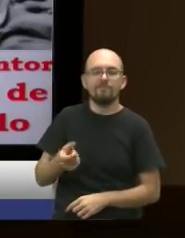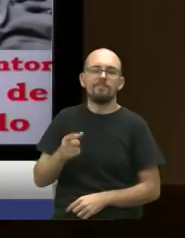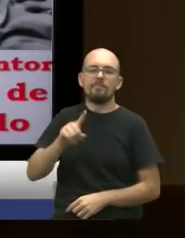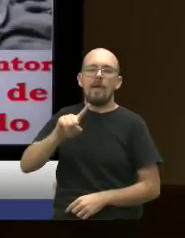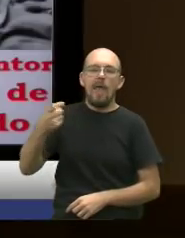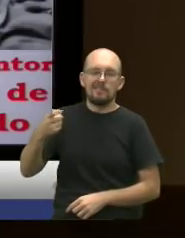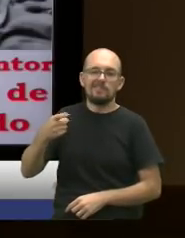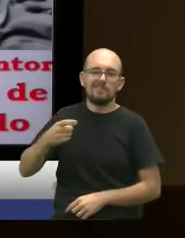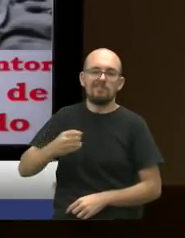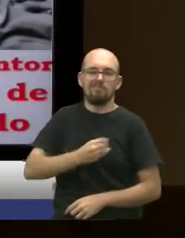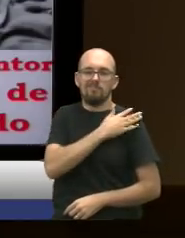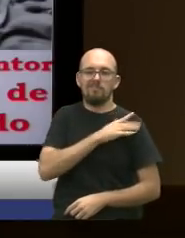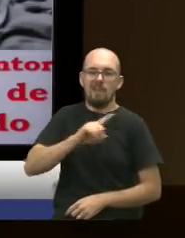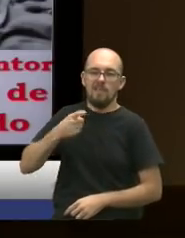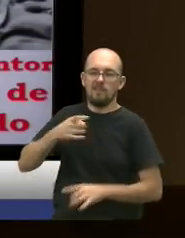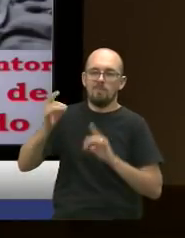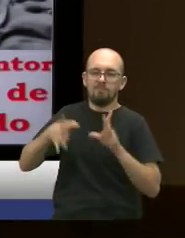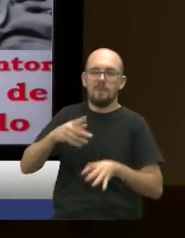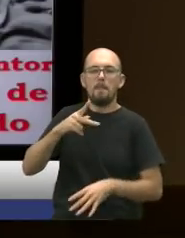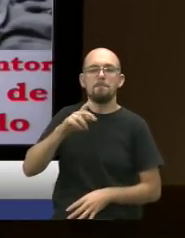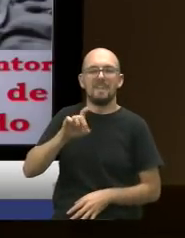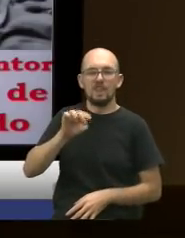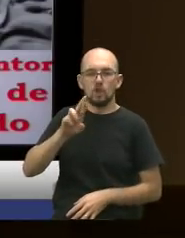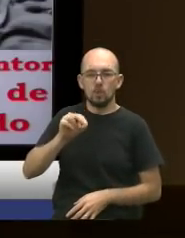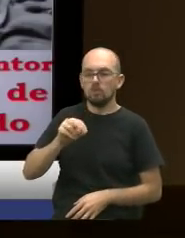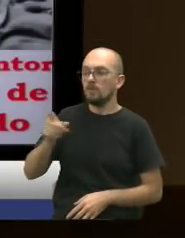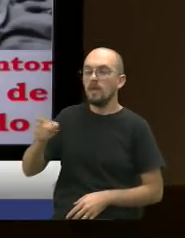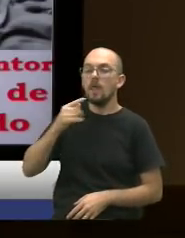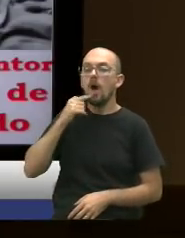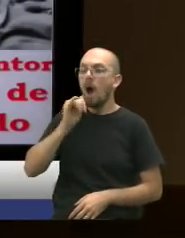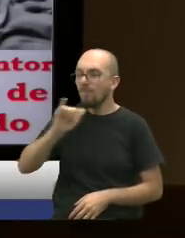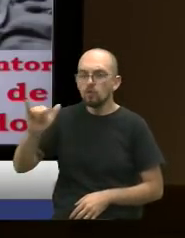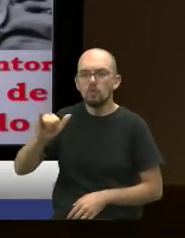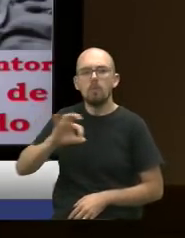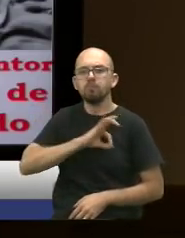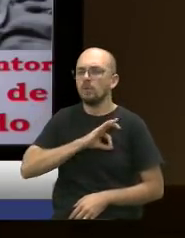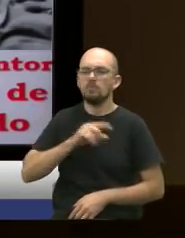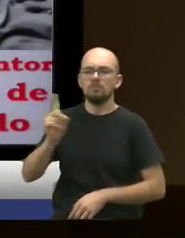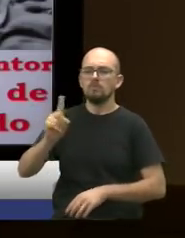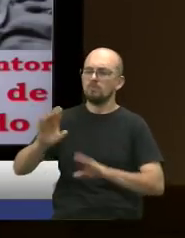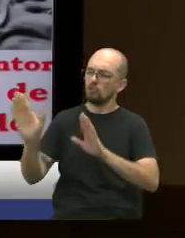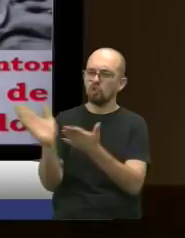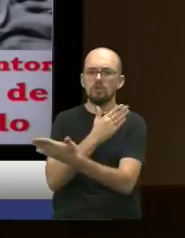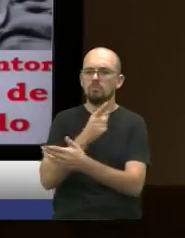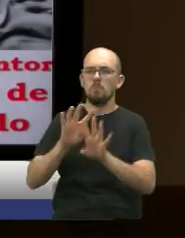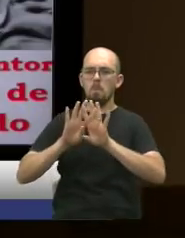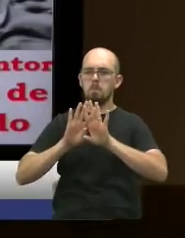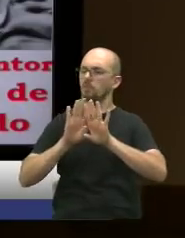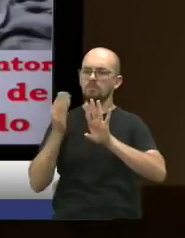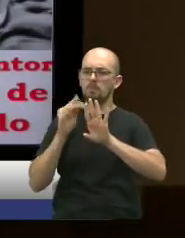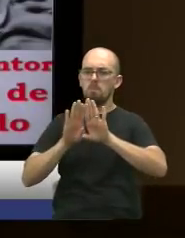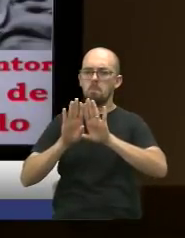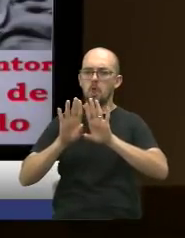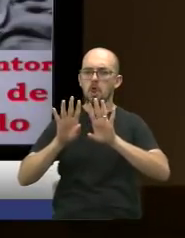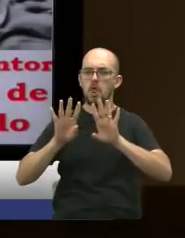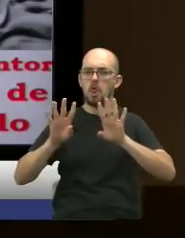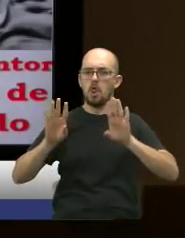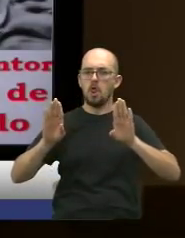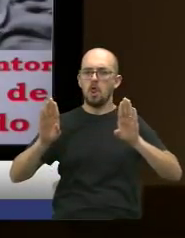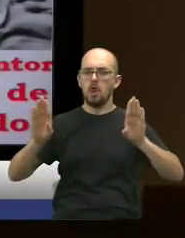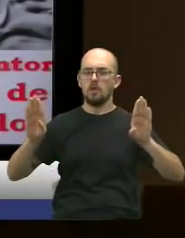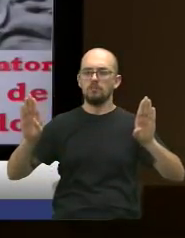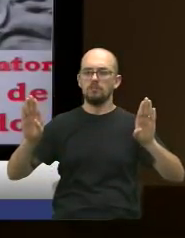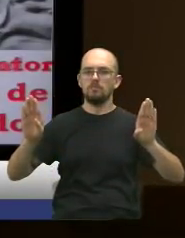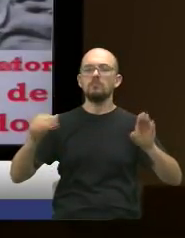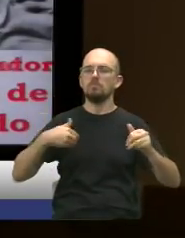ex-interventor, Pedro de Toledo, mandou que a força pública abrisse os portões para os manifestantes. Esse senhor foi